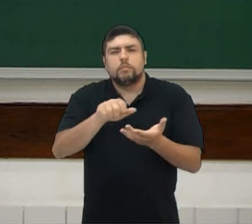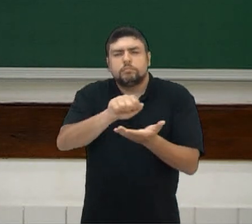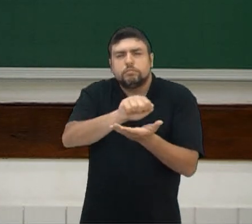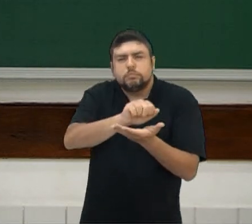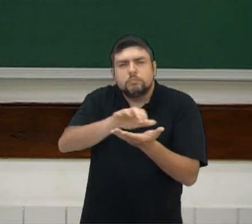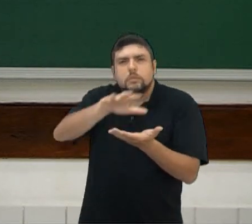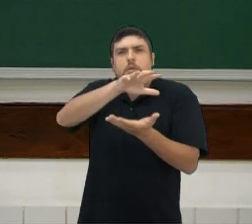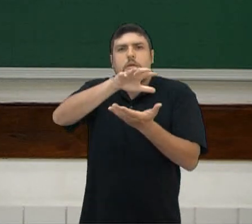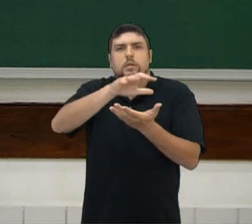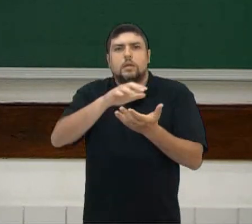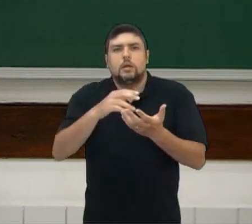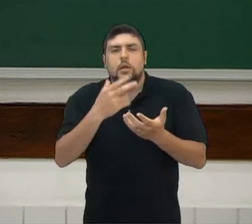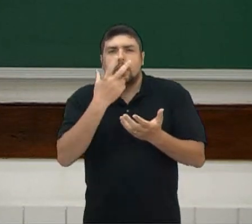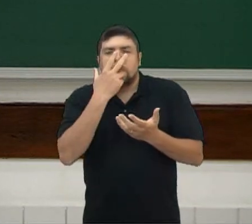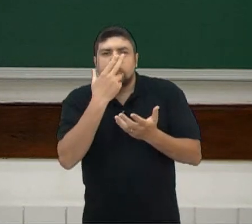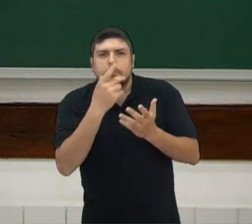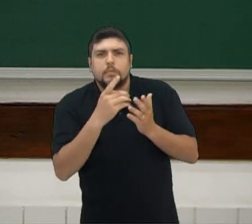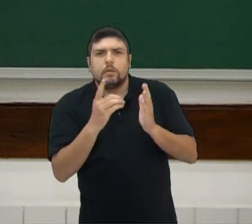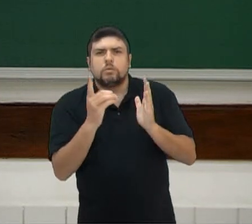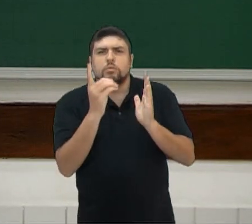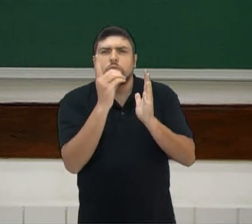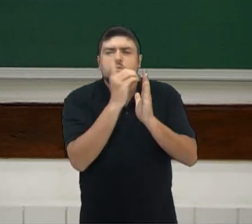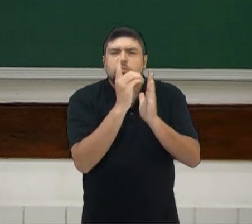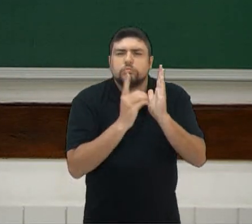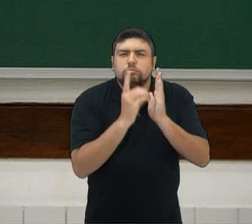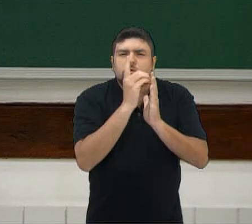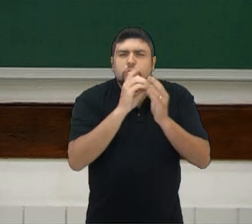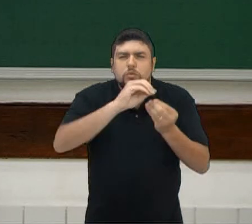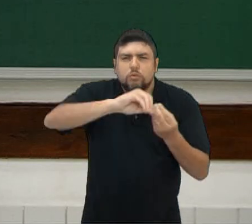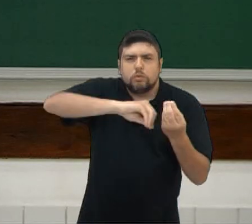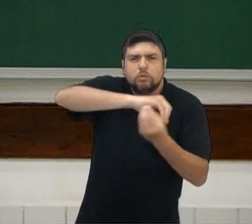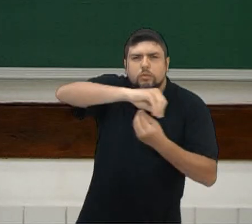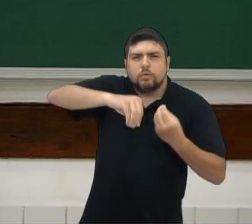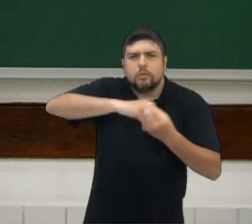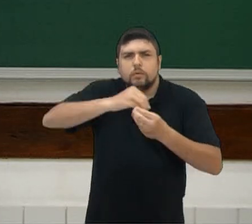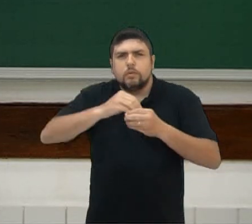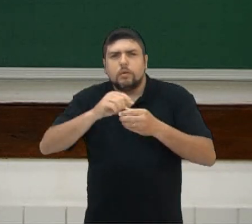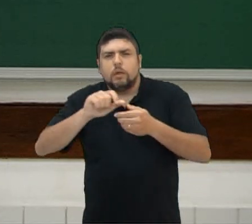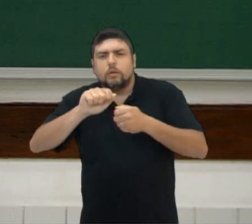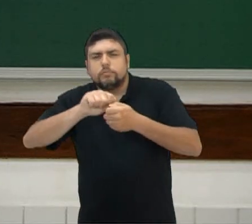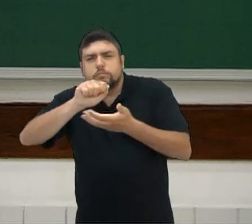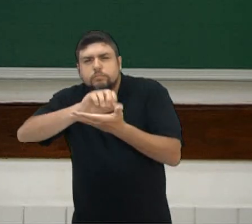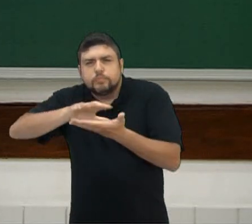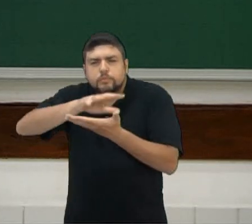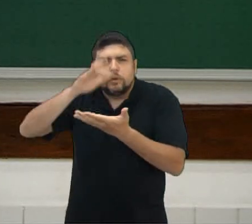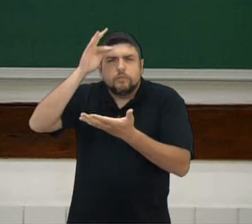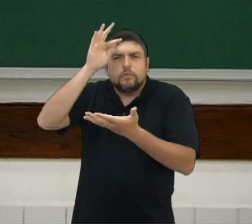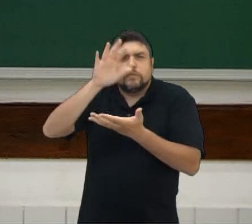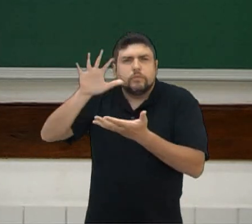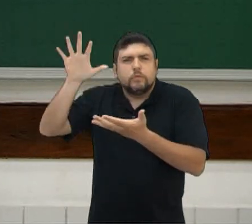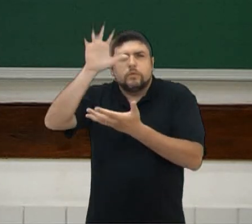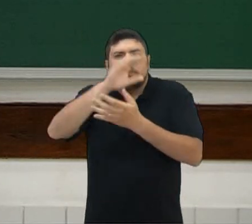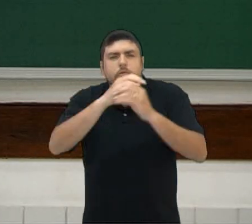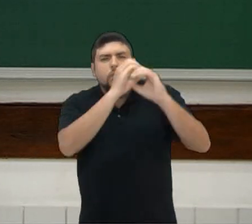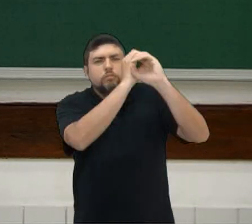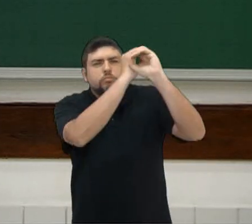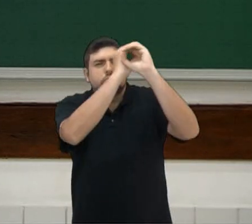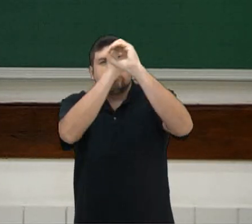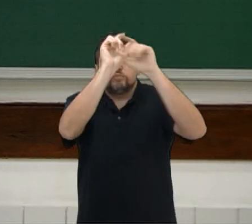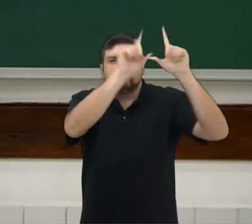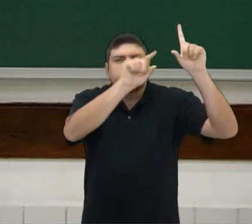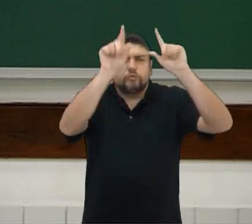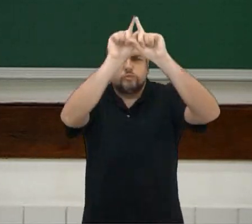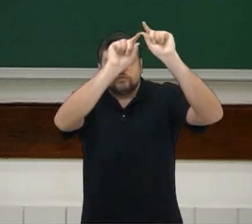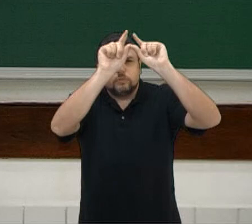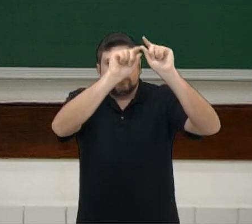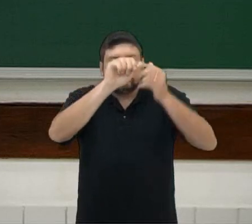coisa de doutrinas que misturam miticismo com filosofia, com astrologia, e é isso aí. O